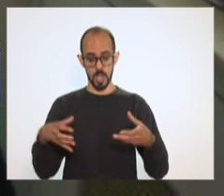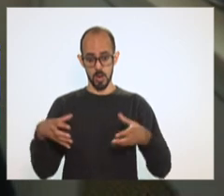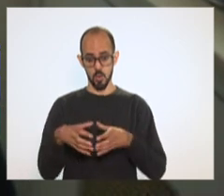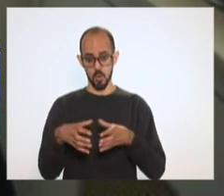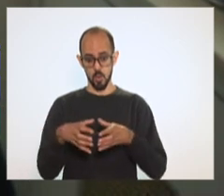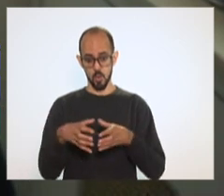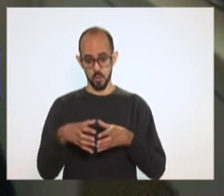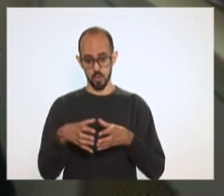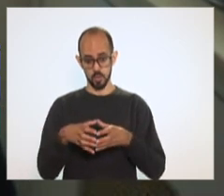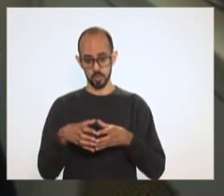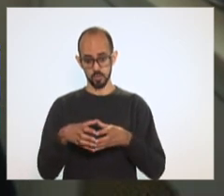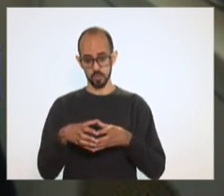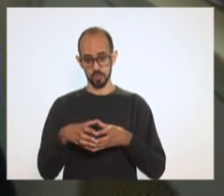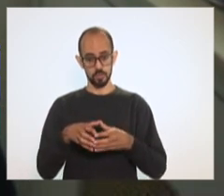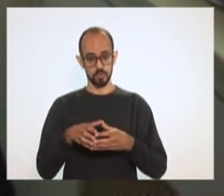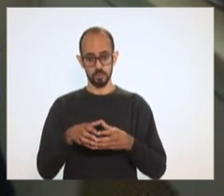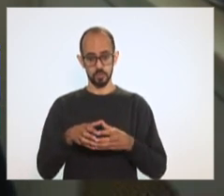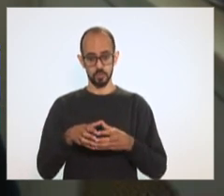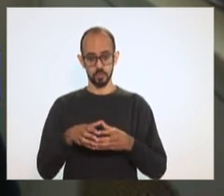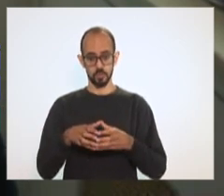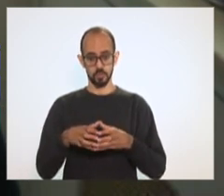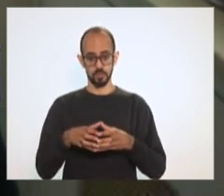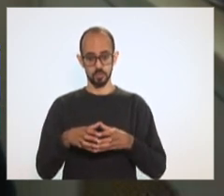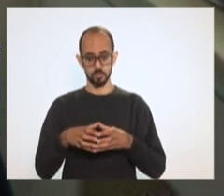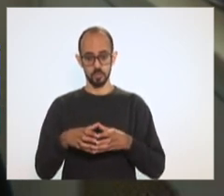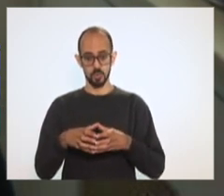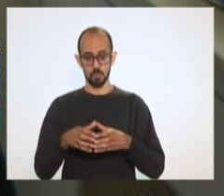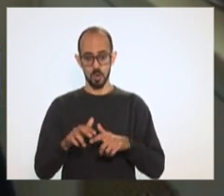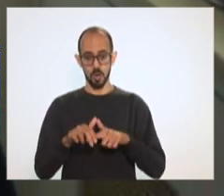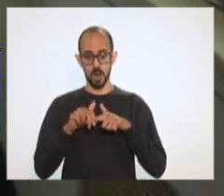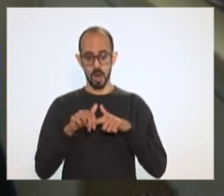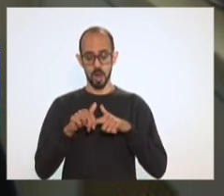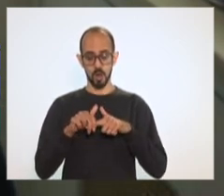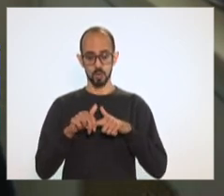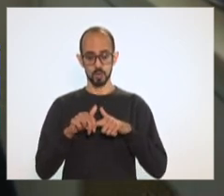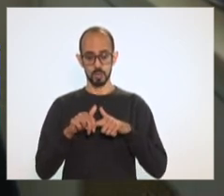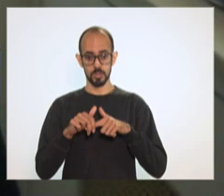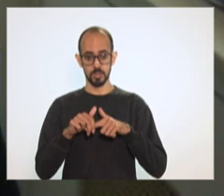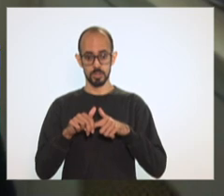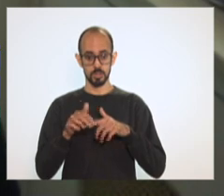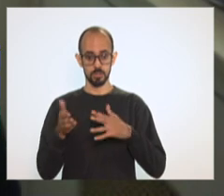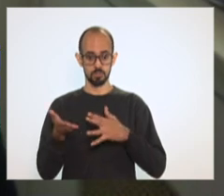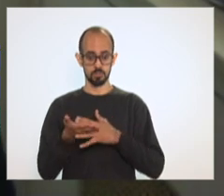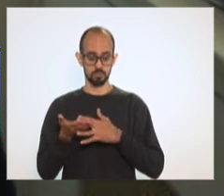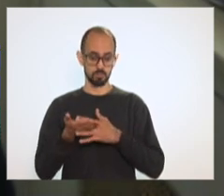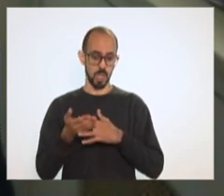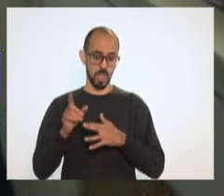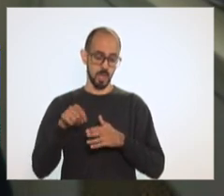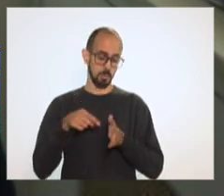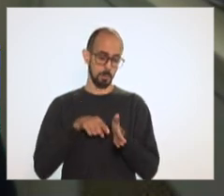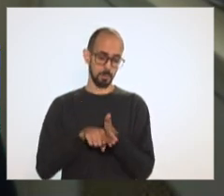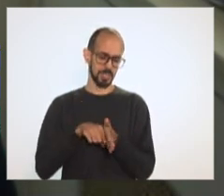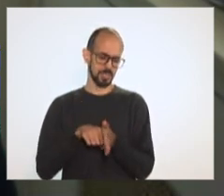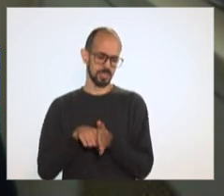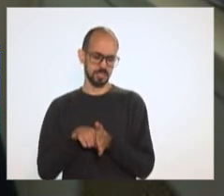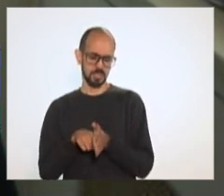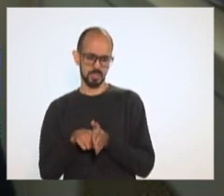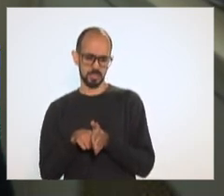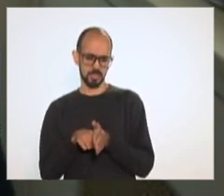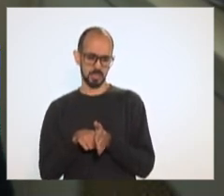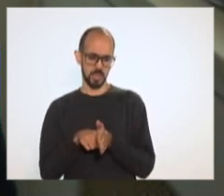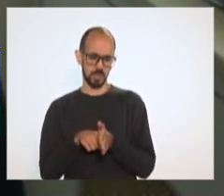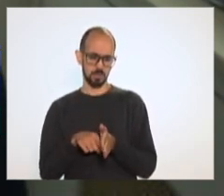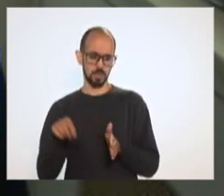função no nosso recesso de uma pesquisa de campo feita pelo